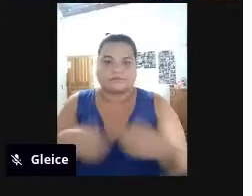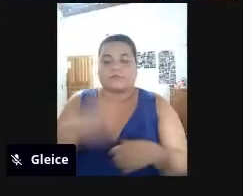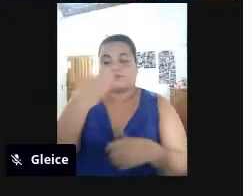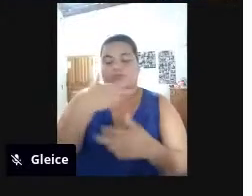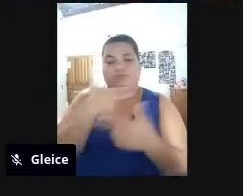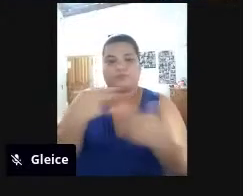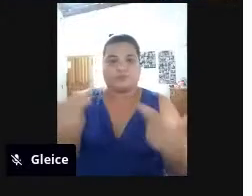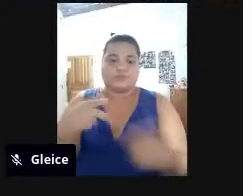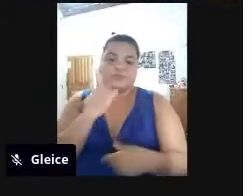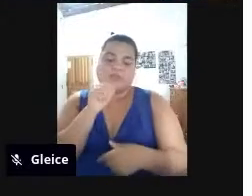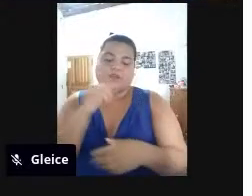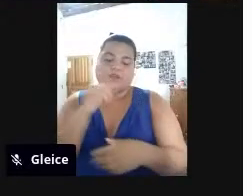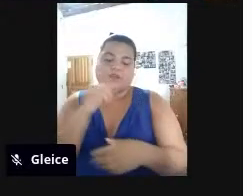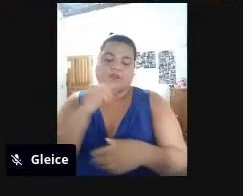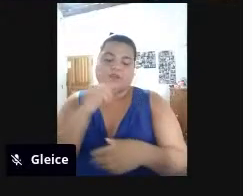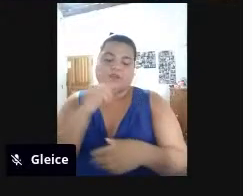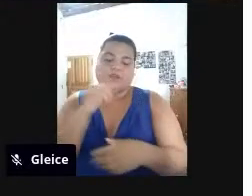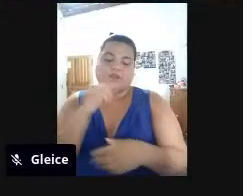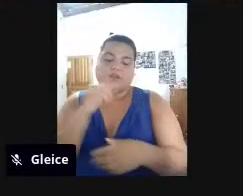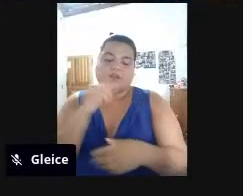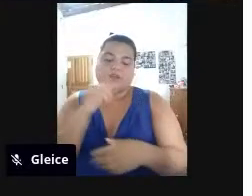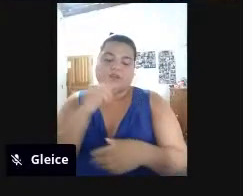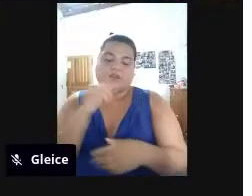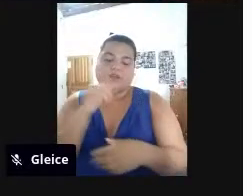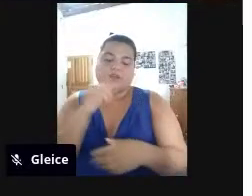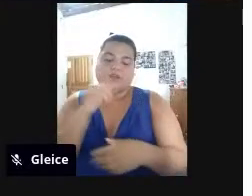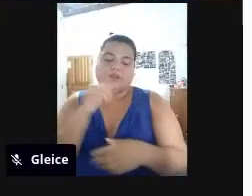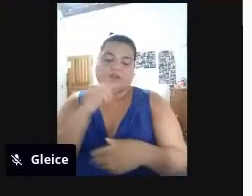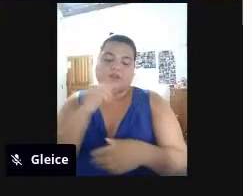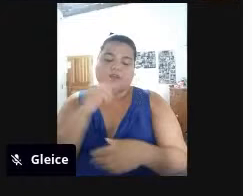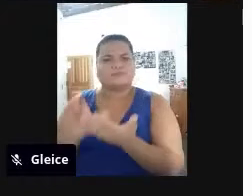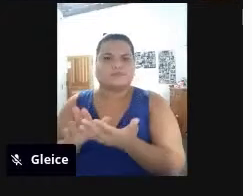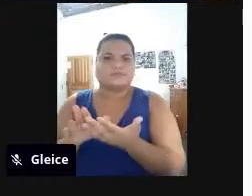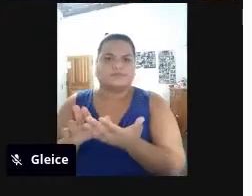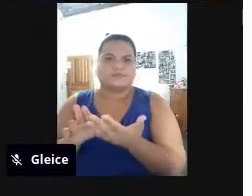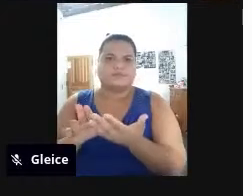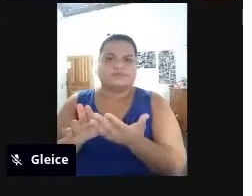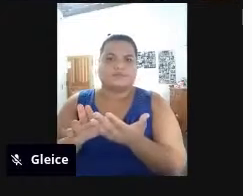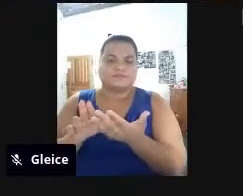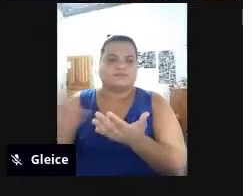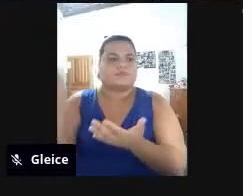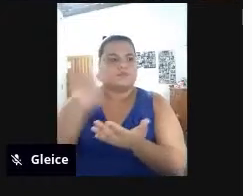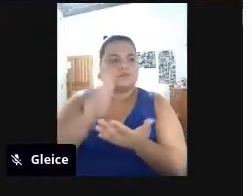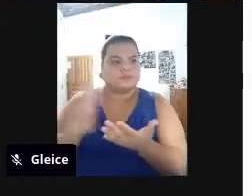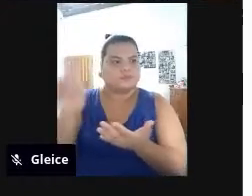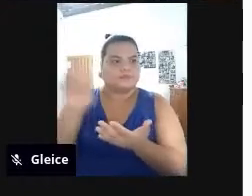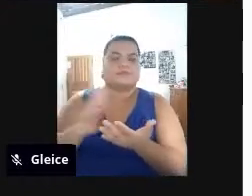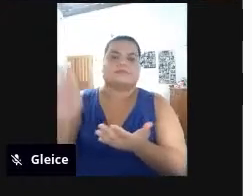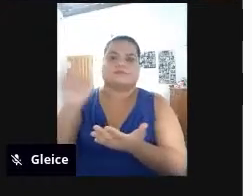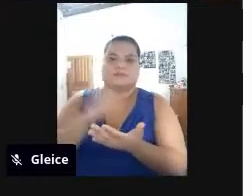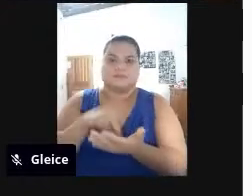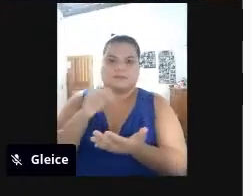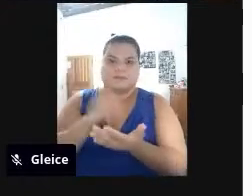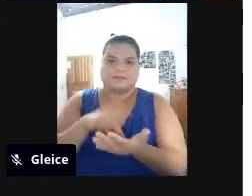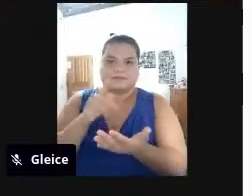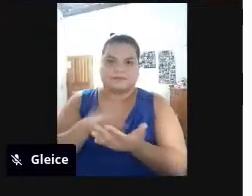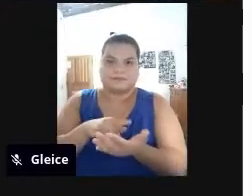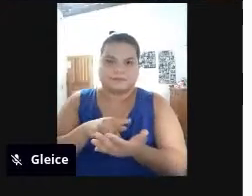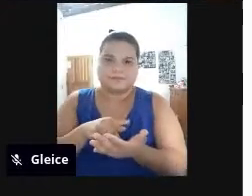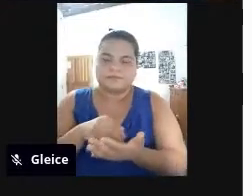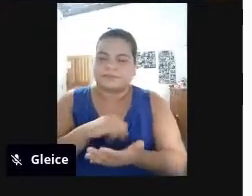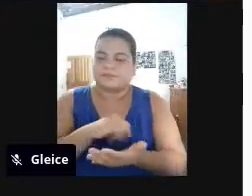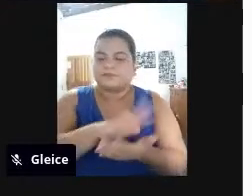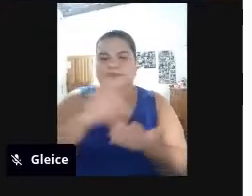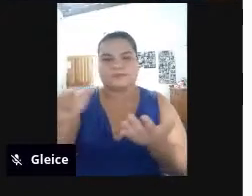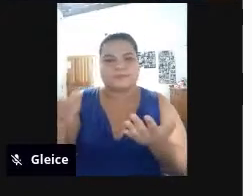superfood, que é muito utilizado hoje em dia, um suco de uva integral e etc. Então, gente, como conclusão da